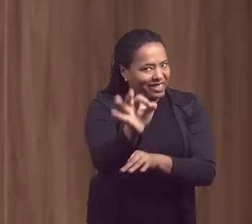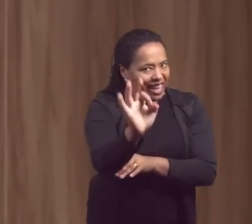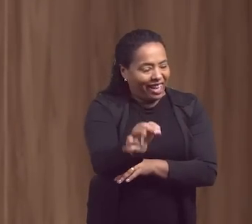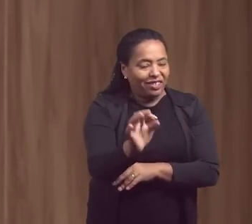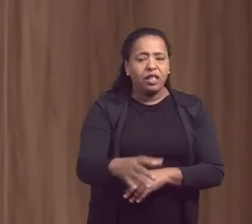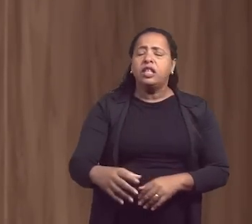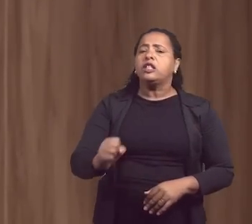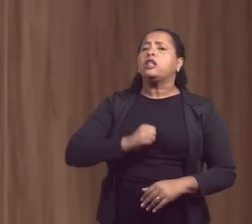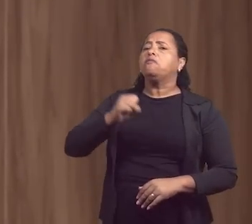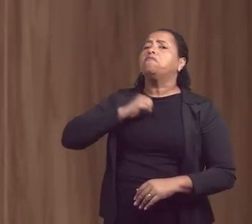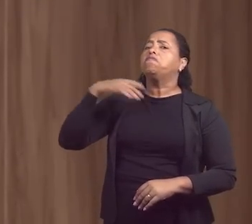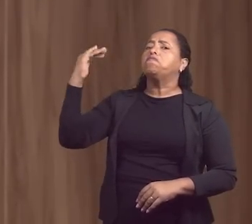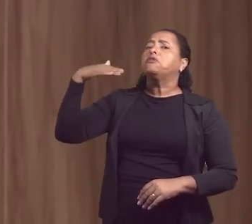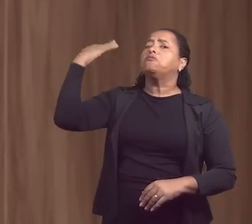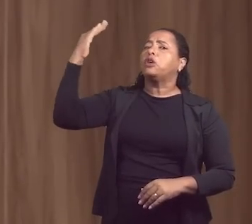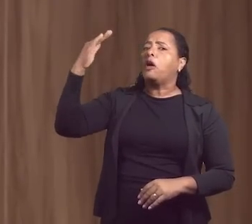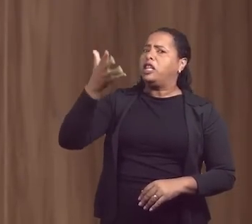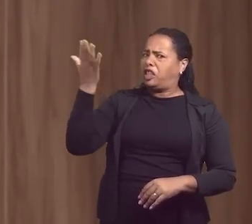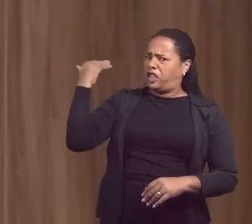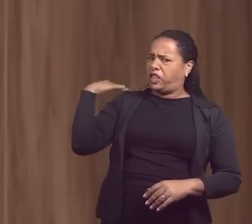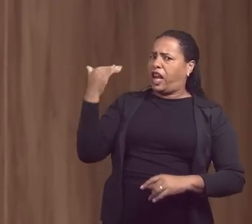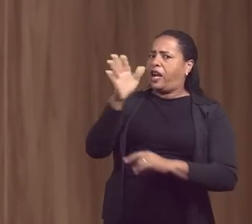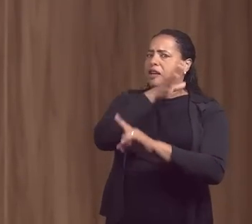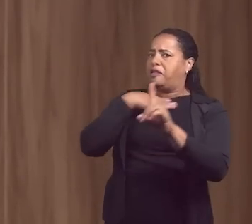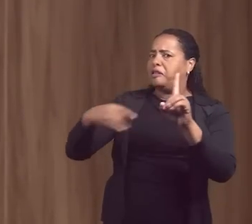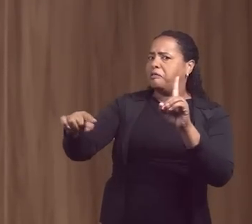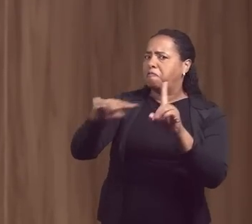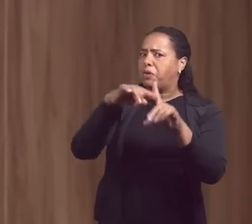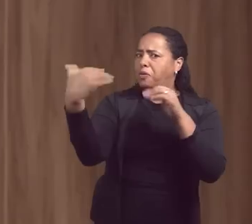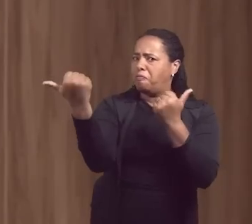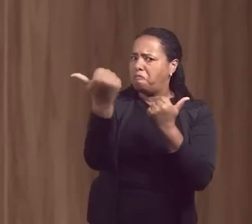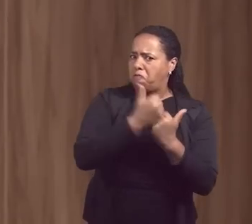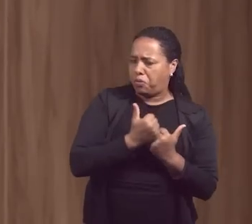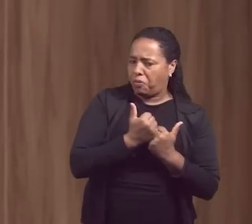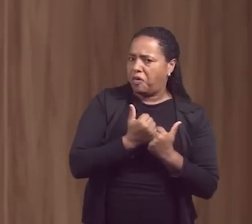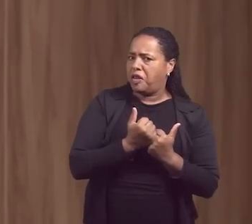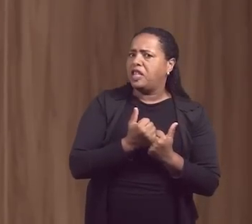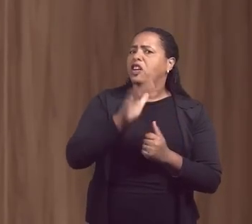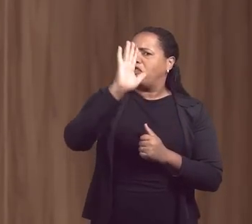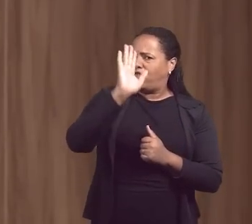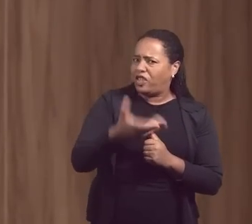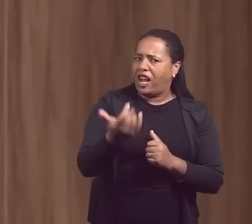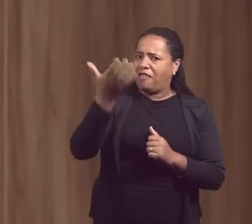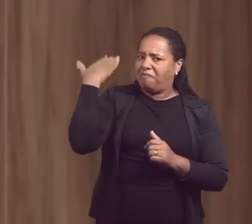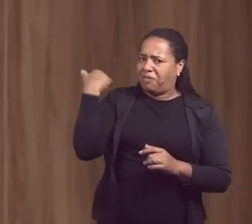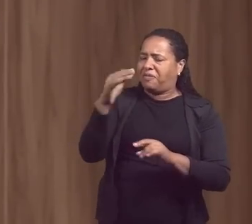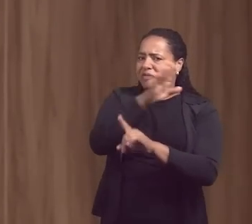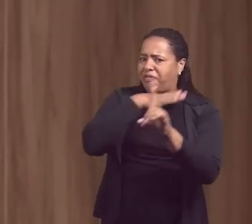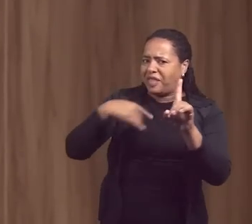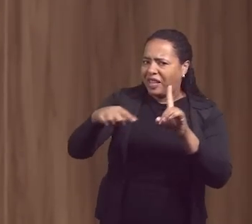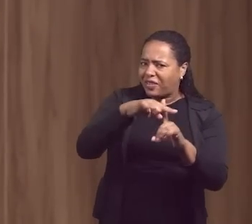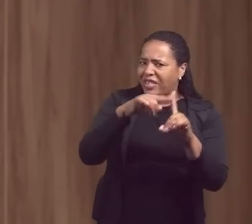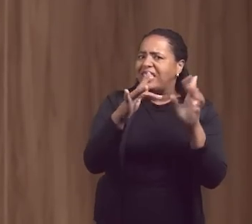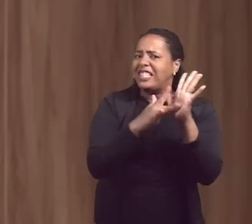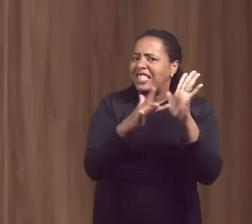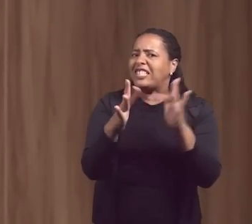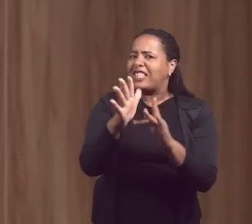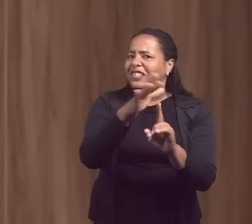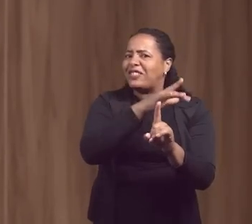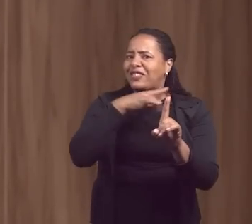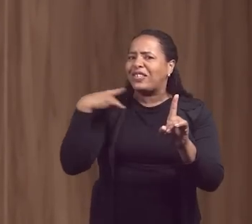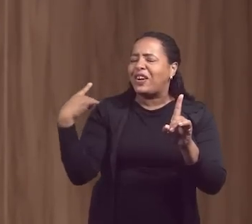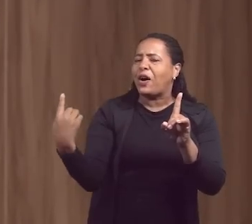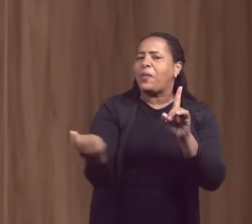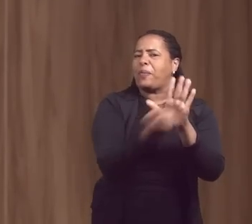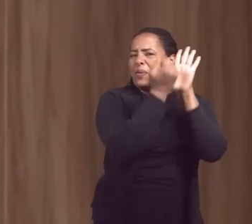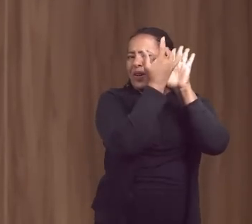sumo sacerdote já morreu por nós. Então, um sangue foi derramado. O sumo sacerdote derramou, inclusive, sangue por